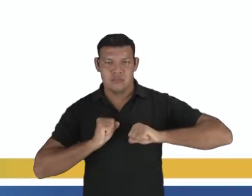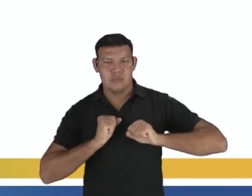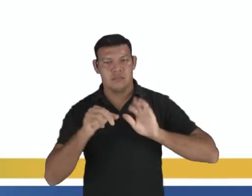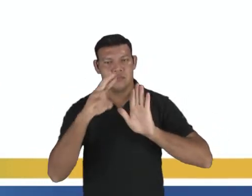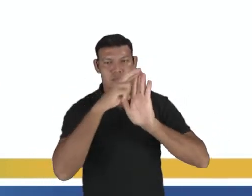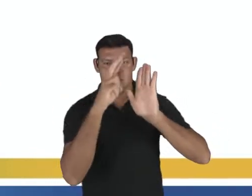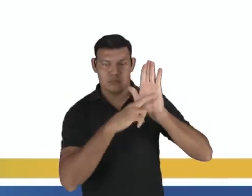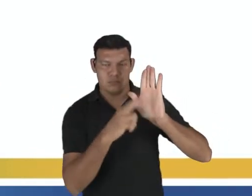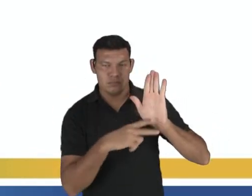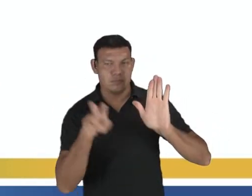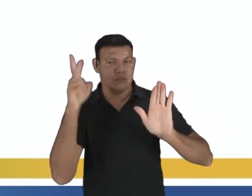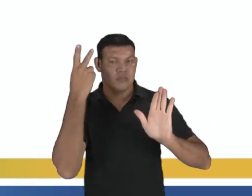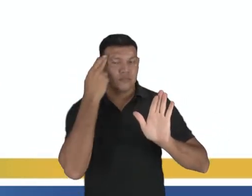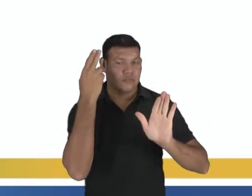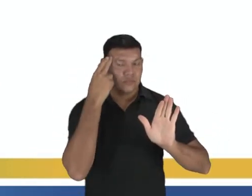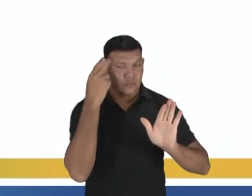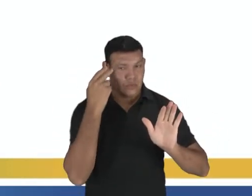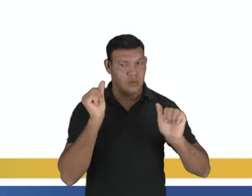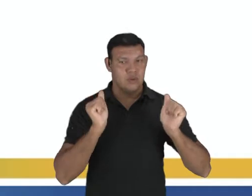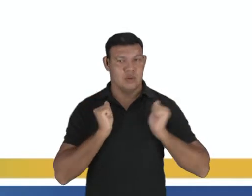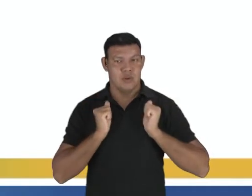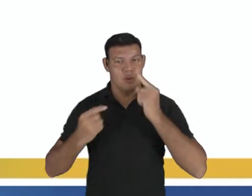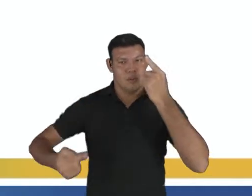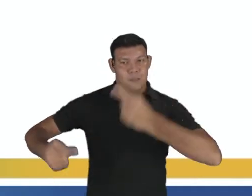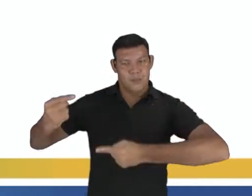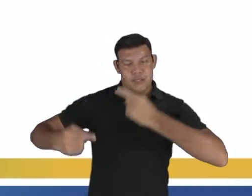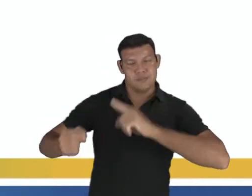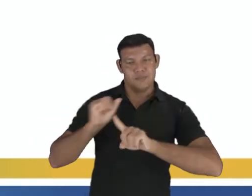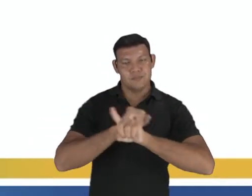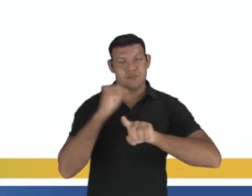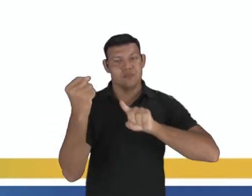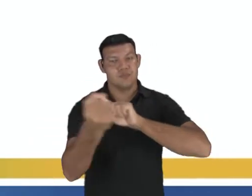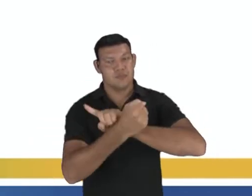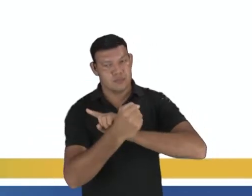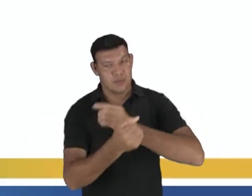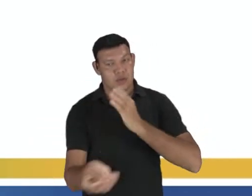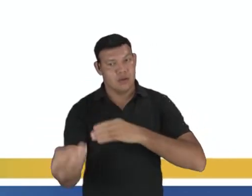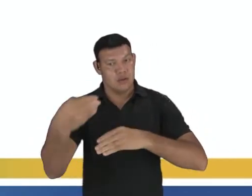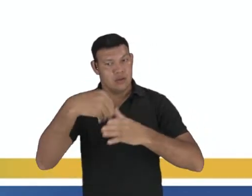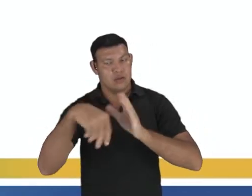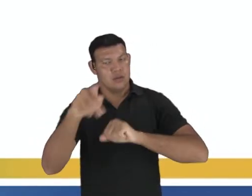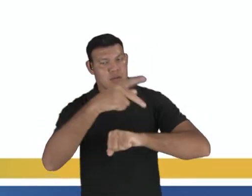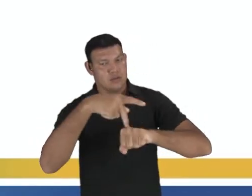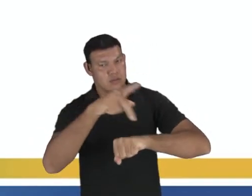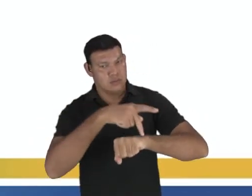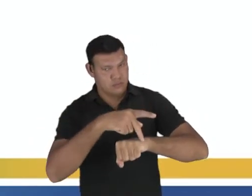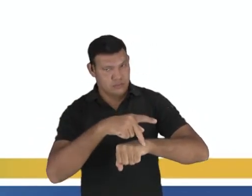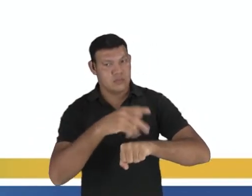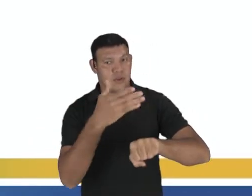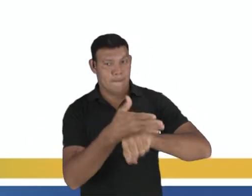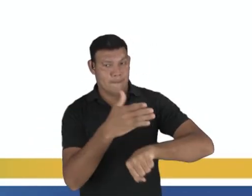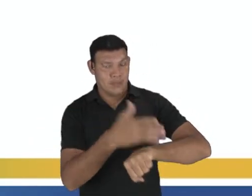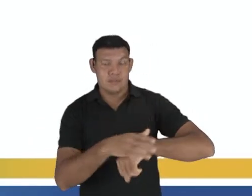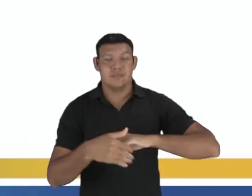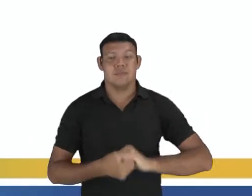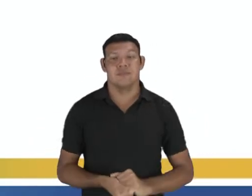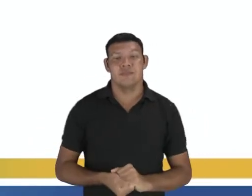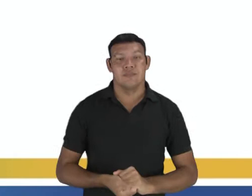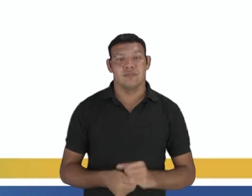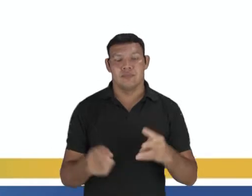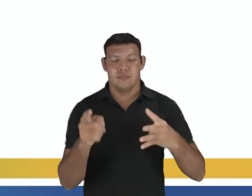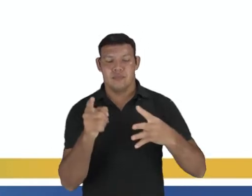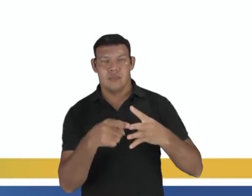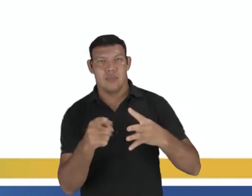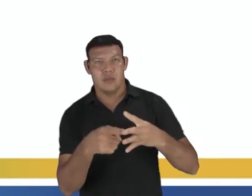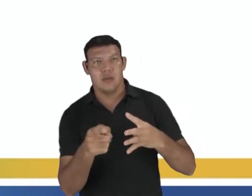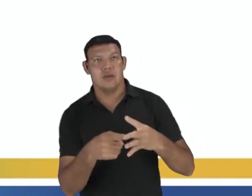de comportamento político, social entre os países membros. Prever, planejar